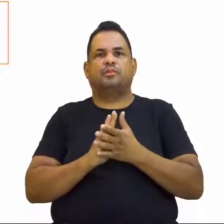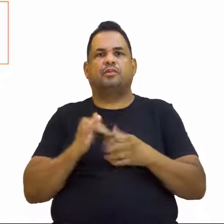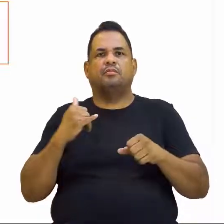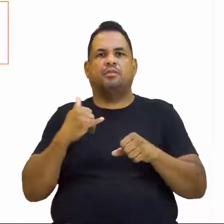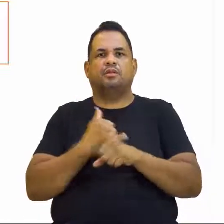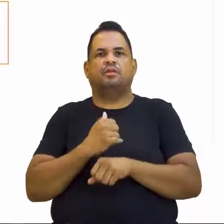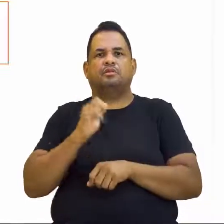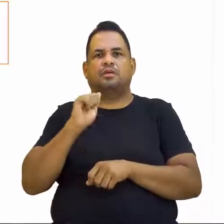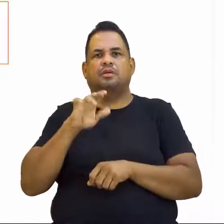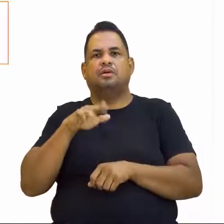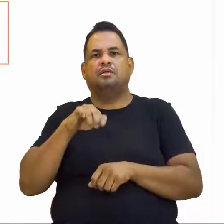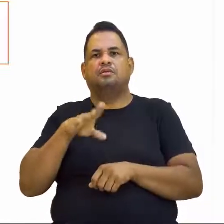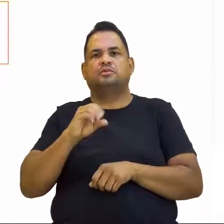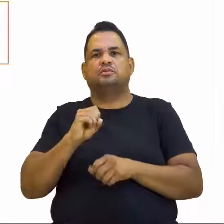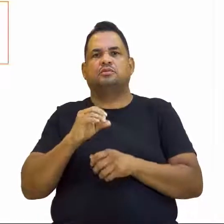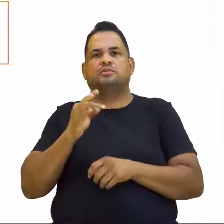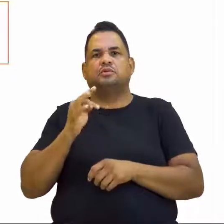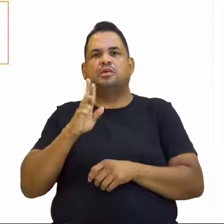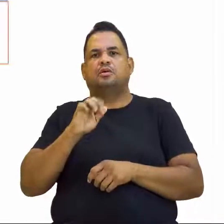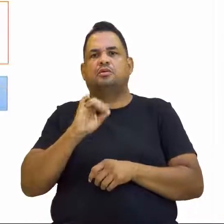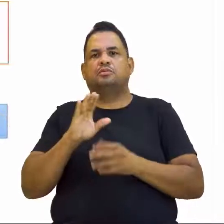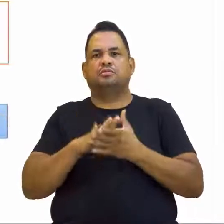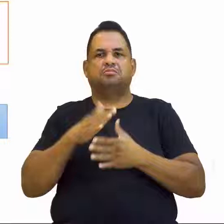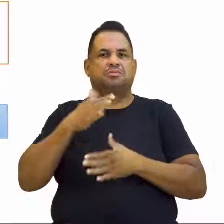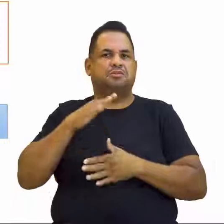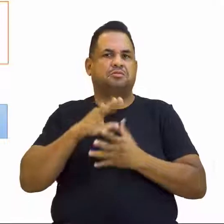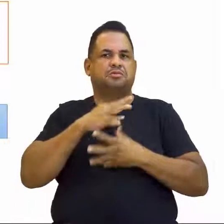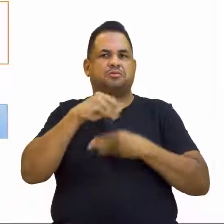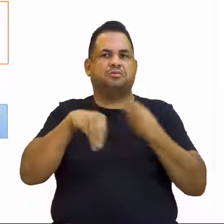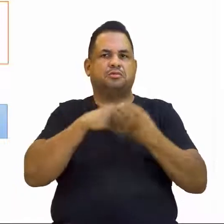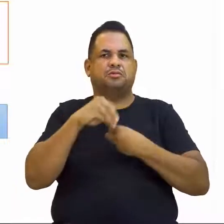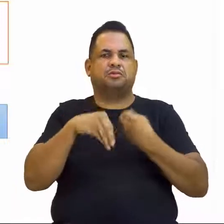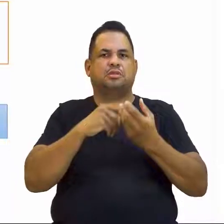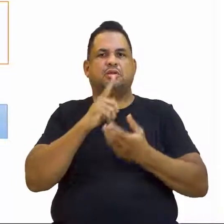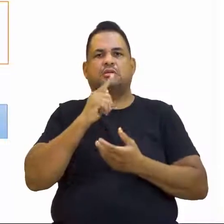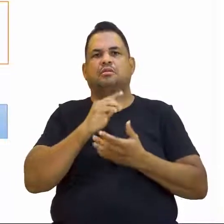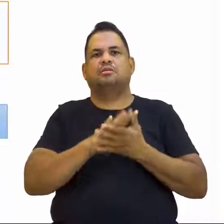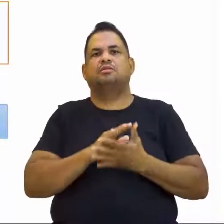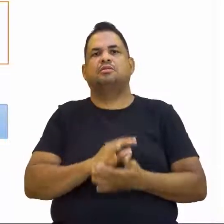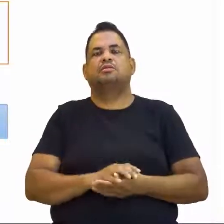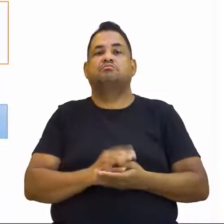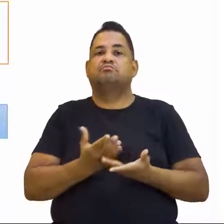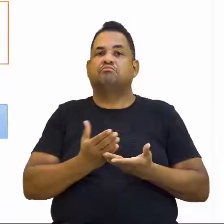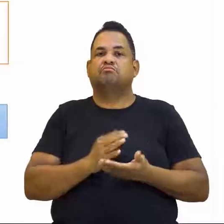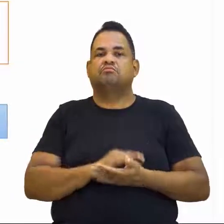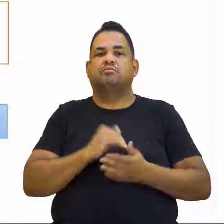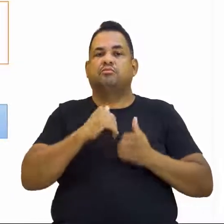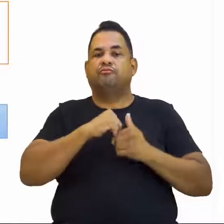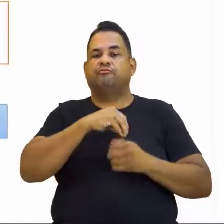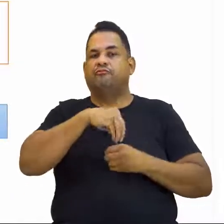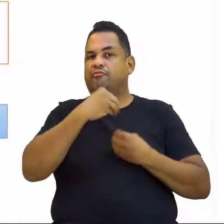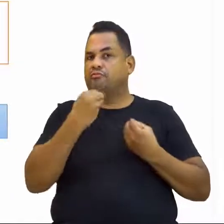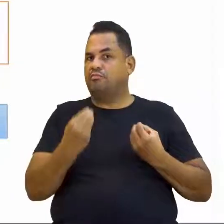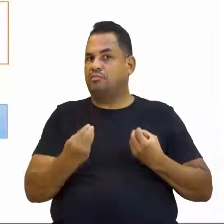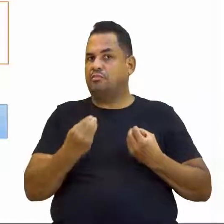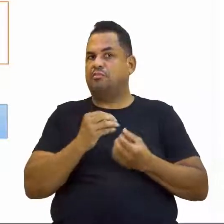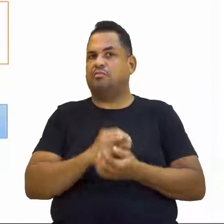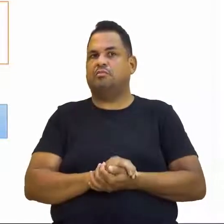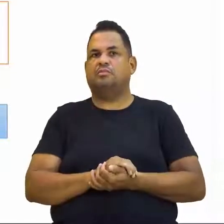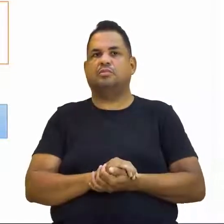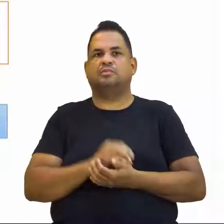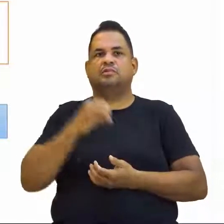alcalinos terrosos são parcialmente solúveis, com exceção do hidróxido de magnésio, que é basicamente